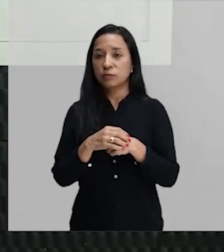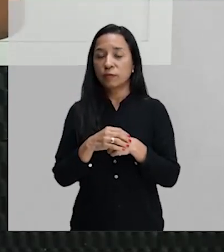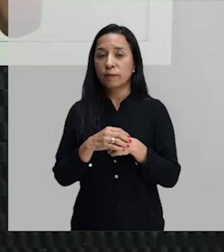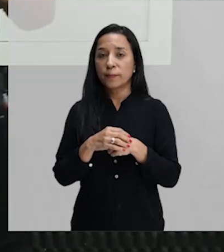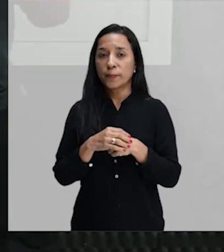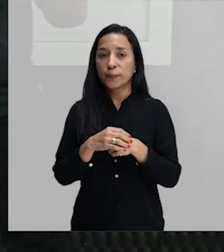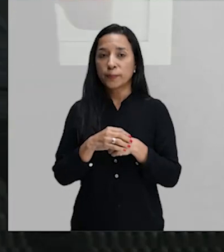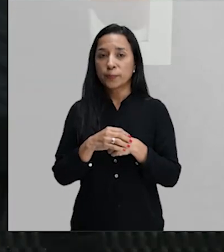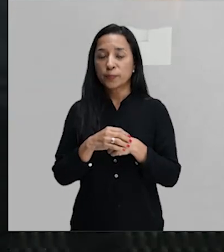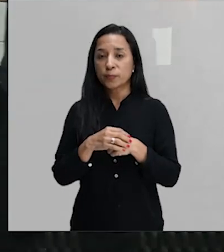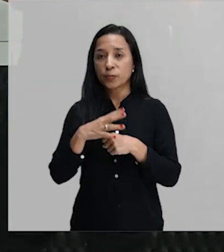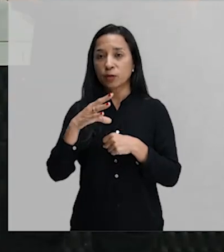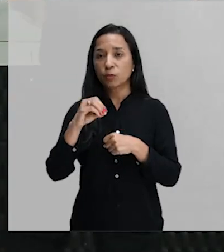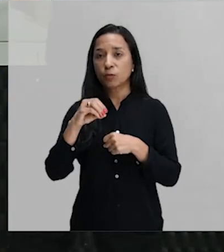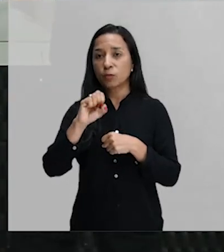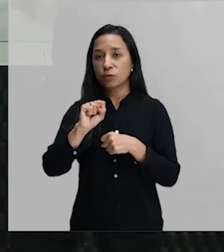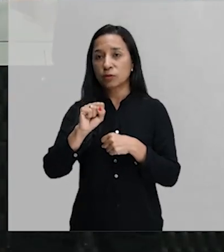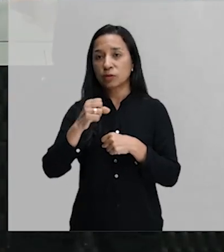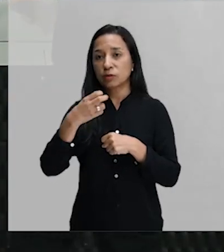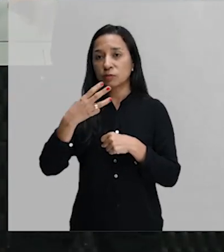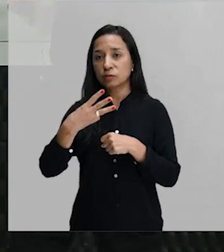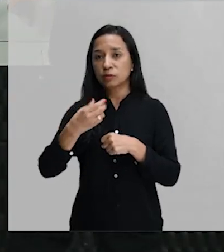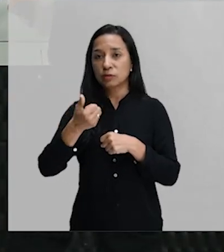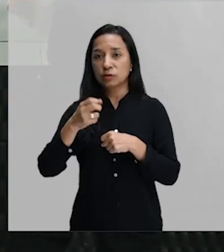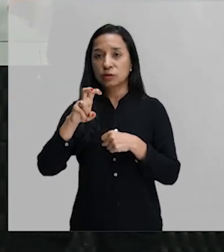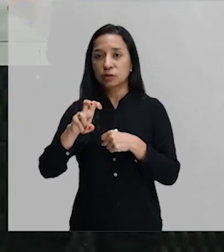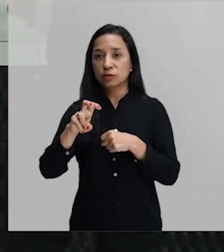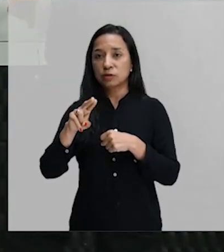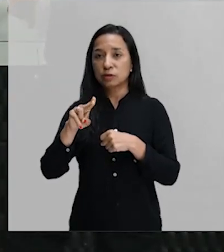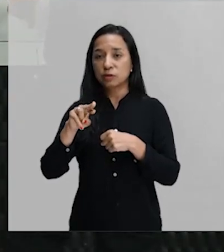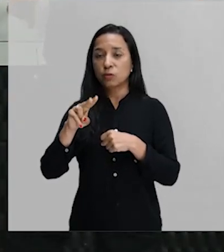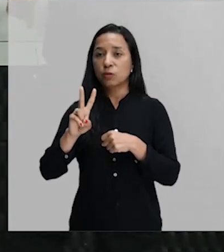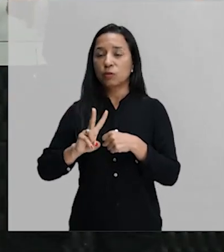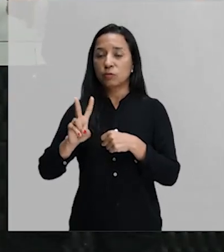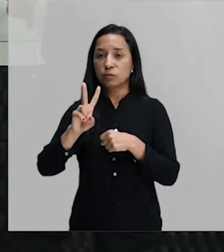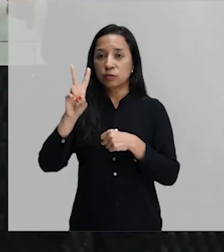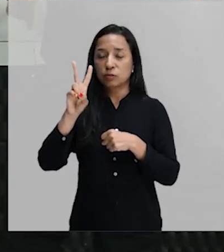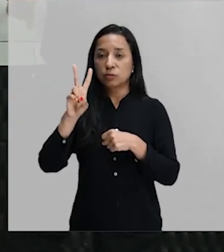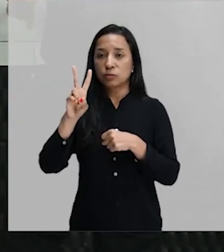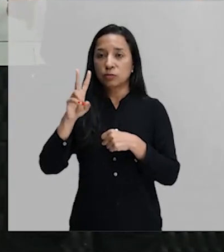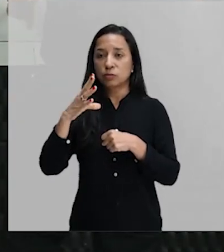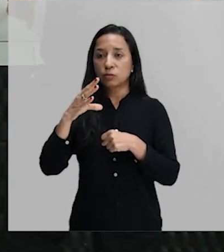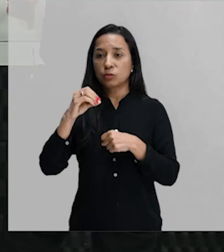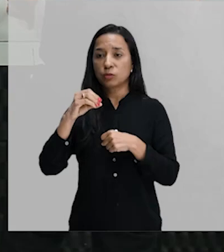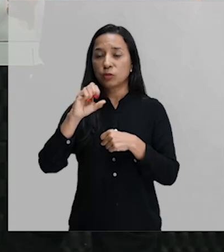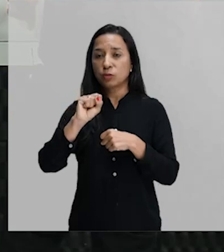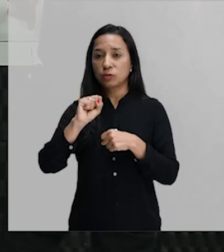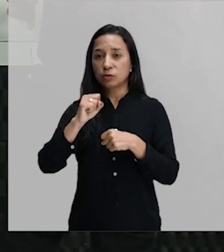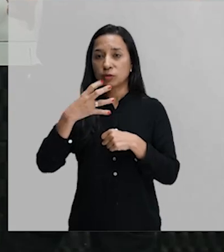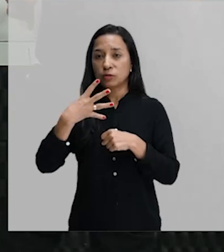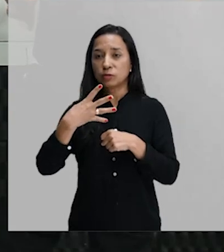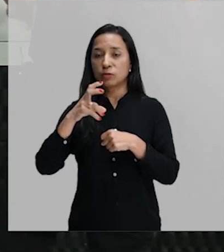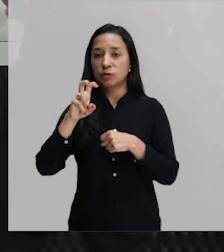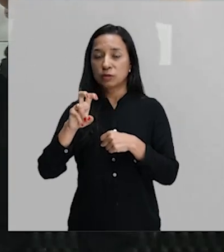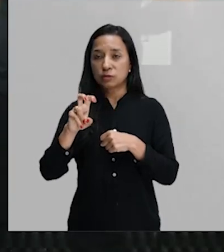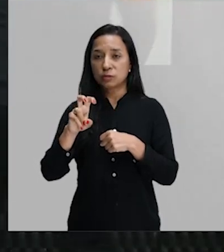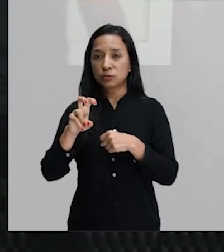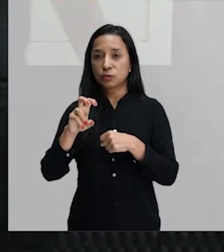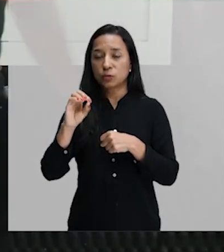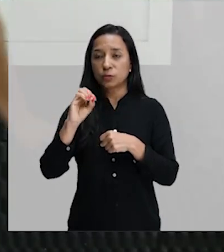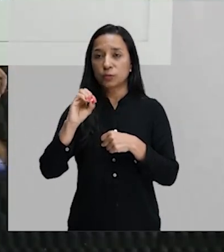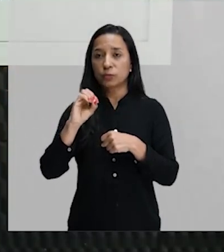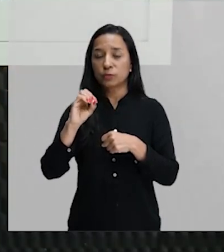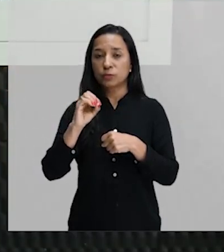o cosseno de 315 ele vai ter o mesmo valor do cosseno de 45 graus. O mesmo